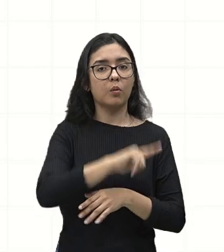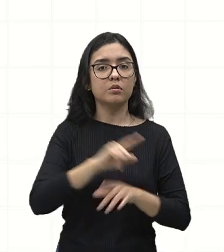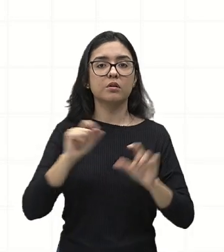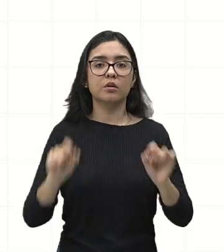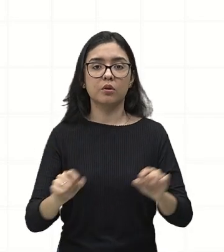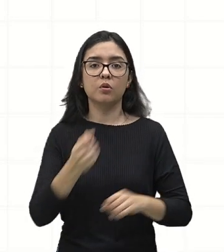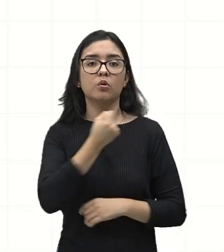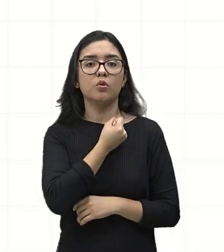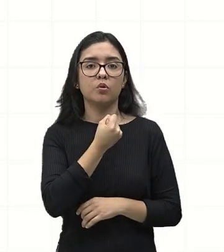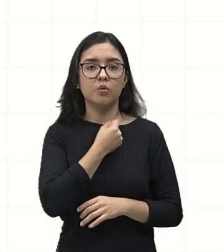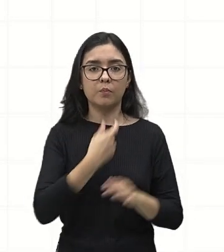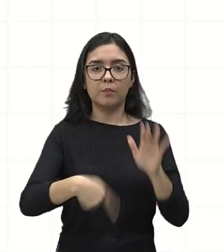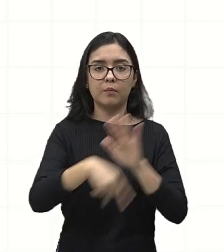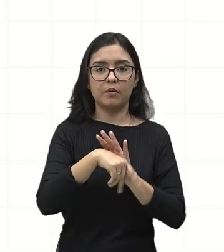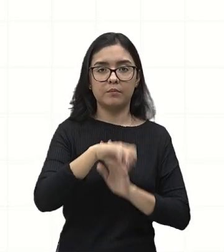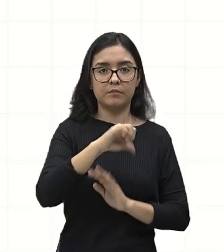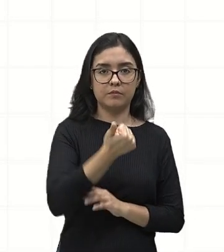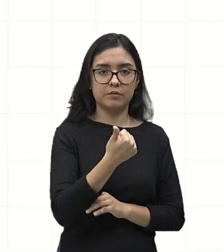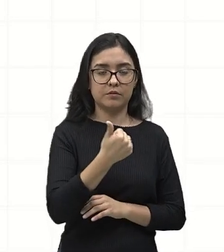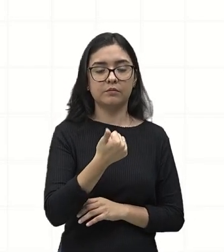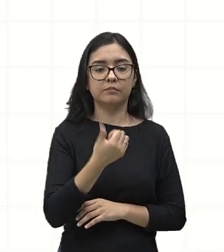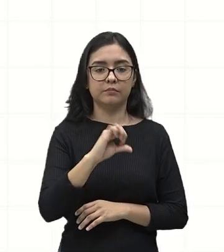de